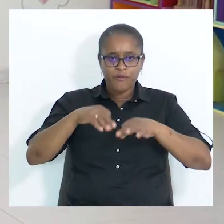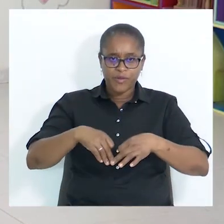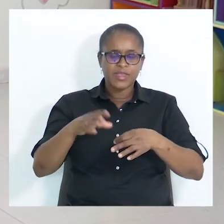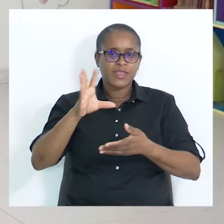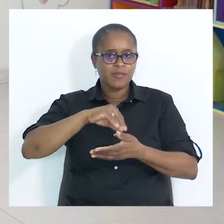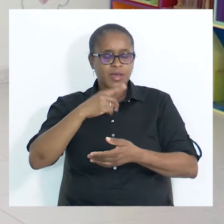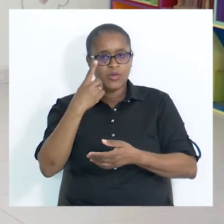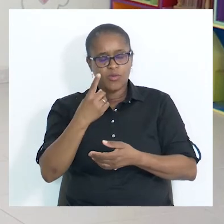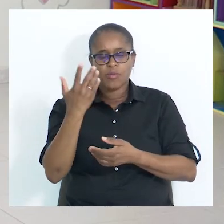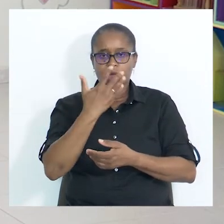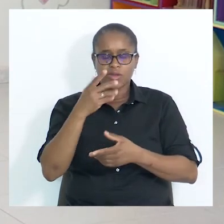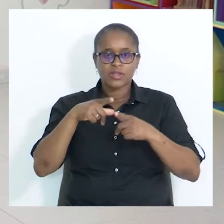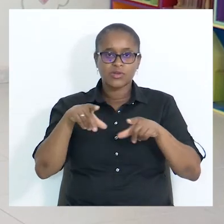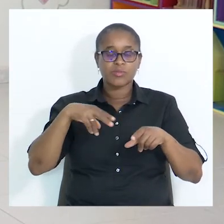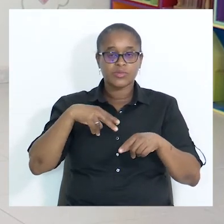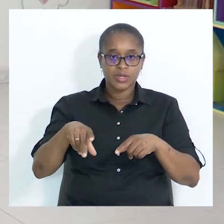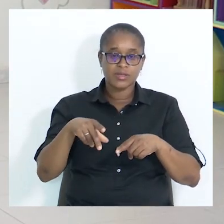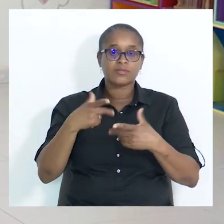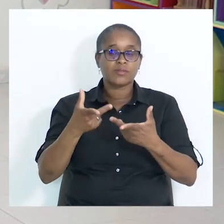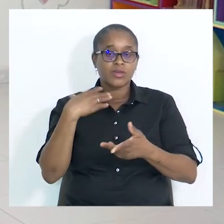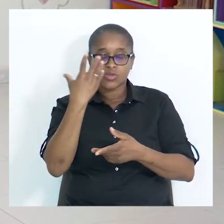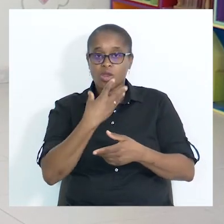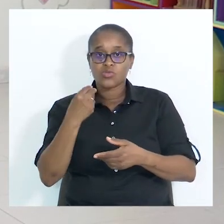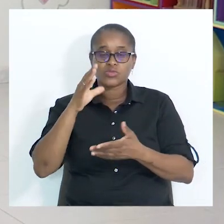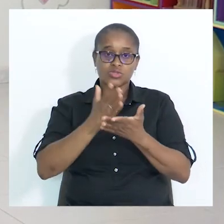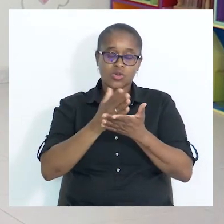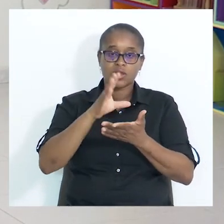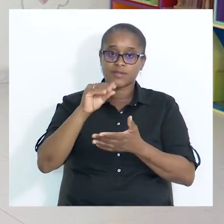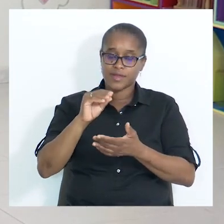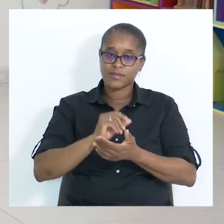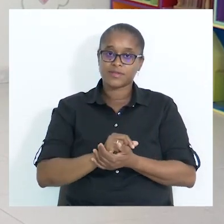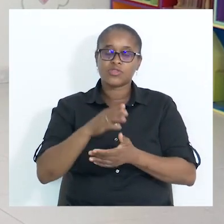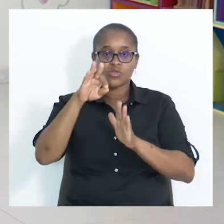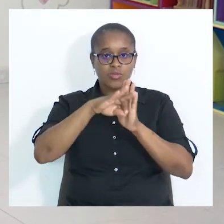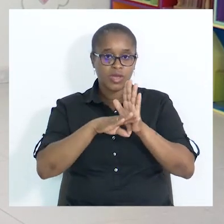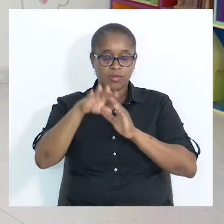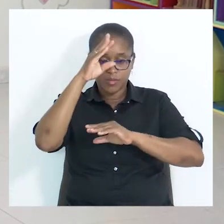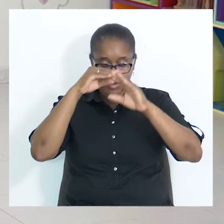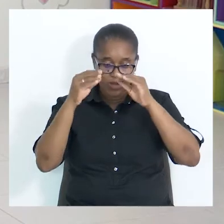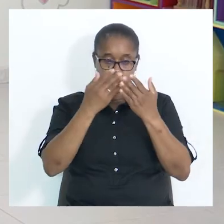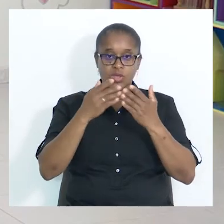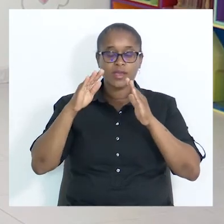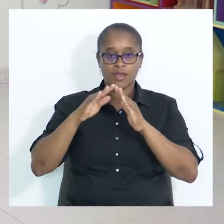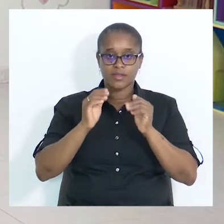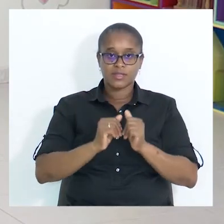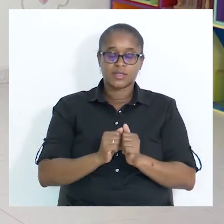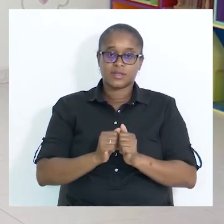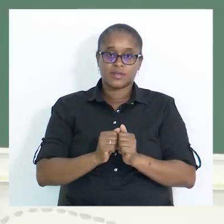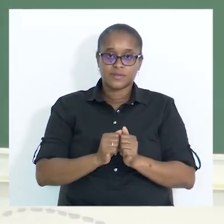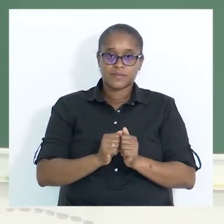Chegamos ao fim de mais uma aula de língua portuguesa dedicada aos alunos do 10º ano no programa Aprender a Estudar em